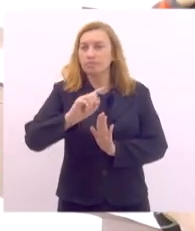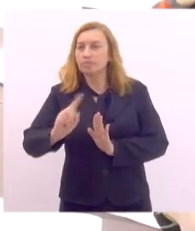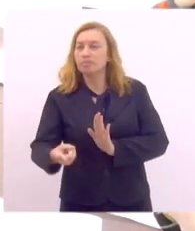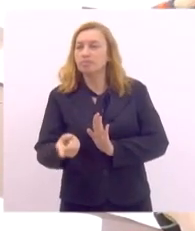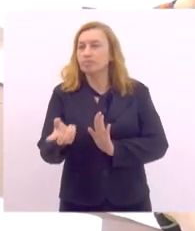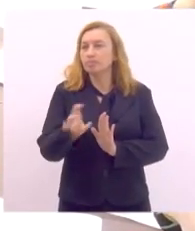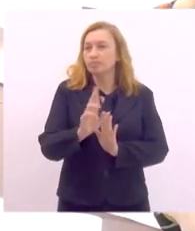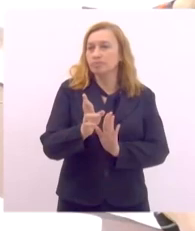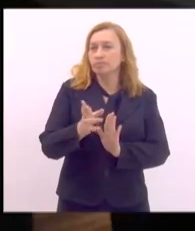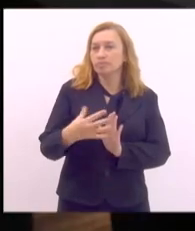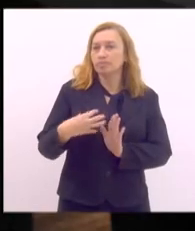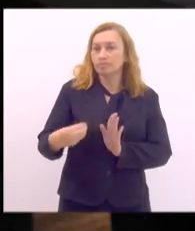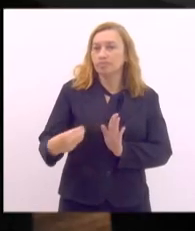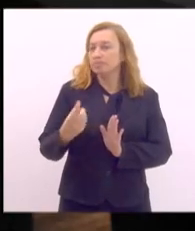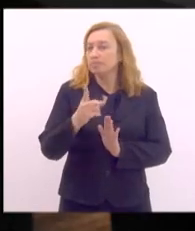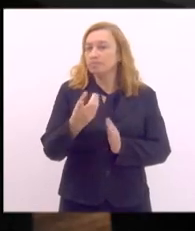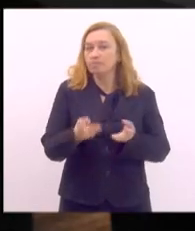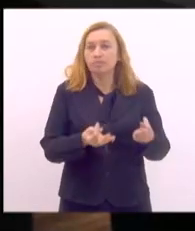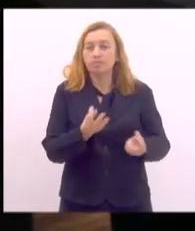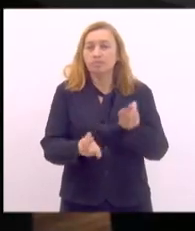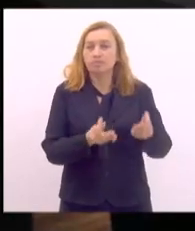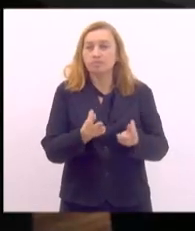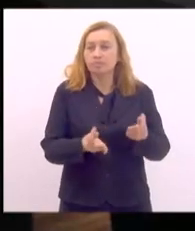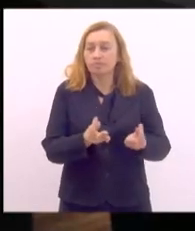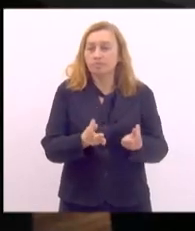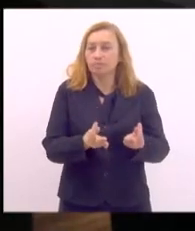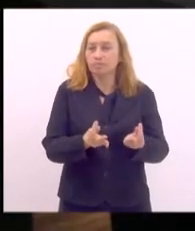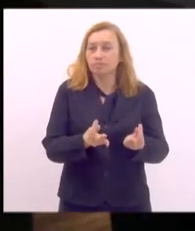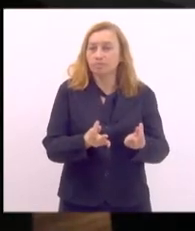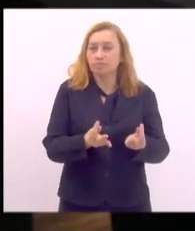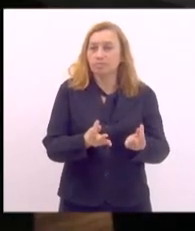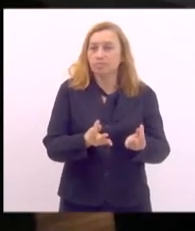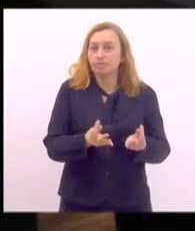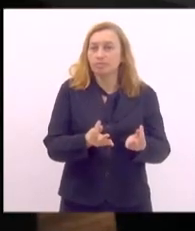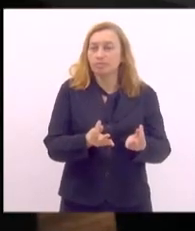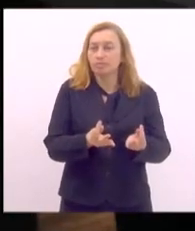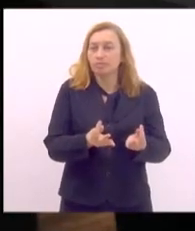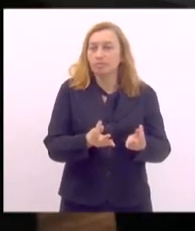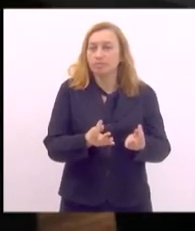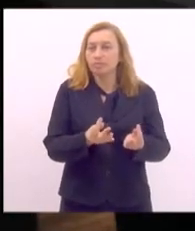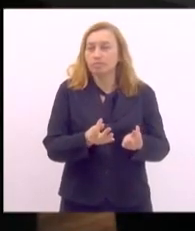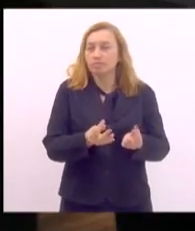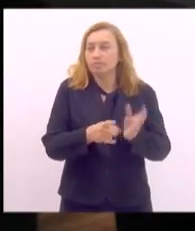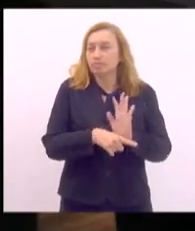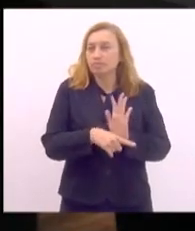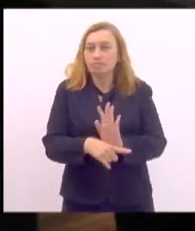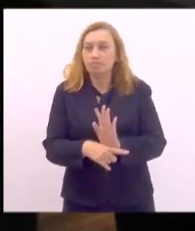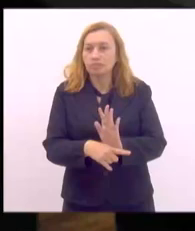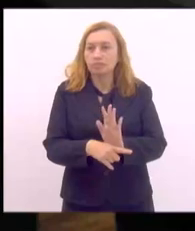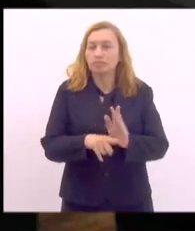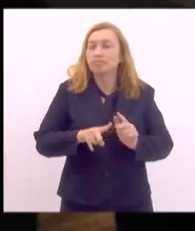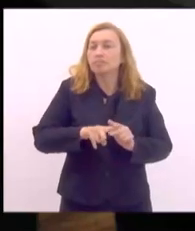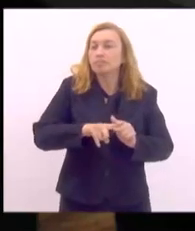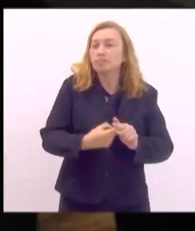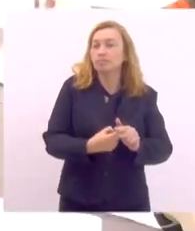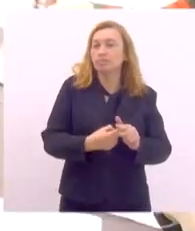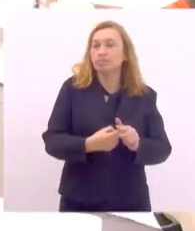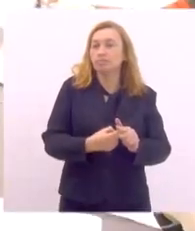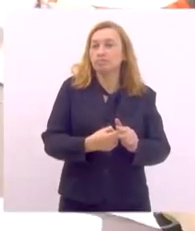R$16 mil. Mas eles não tratam isso como avançado. Indenização, não tratam isso como um auxílio... Reparação. É uma reparação e